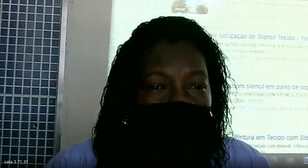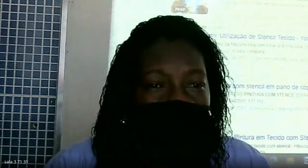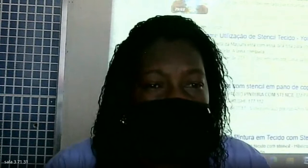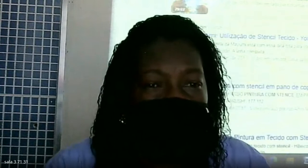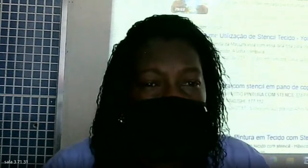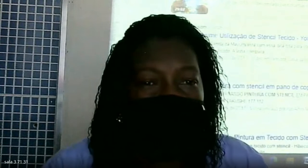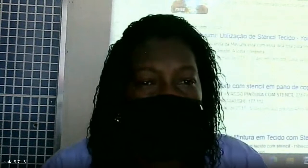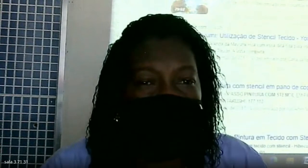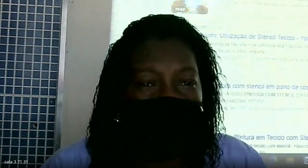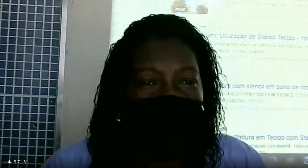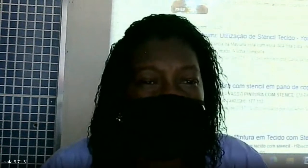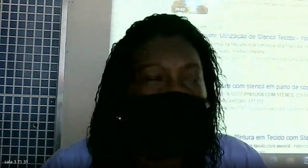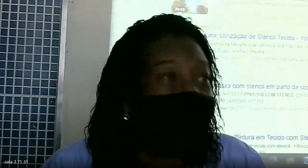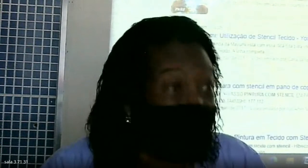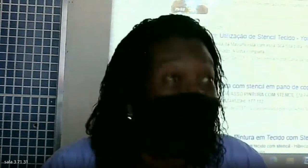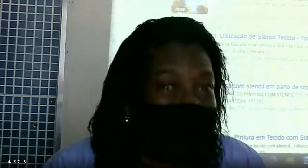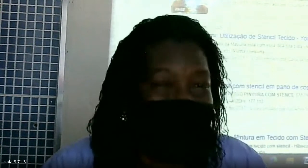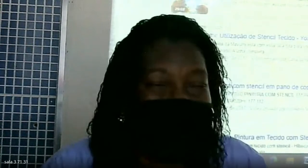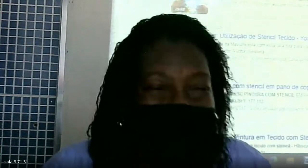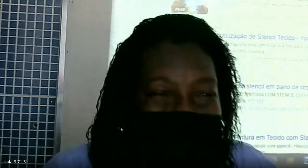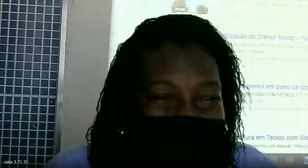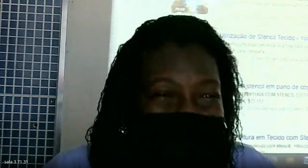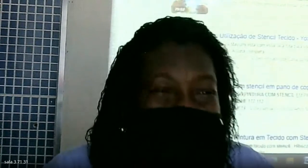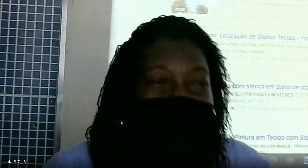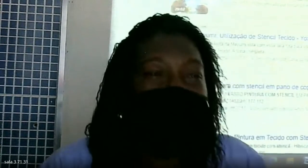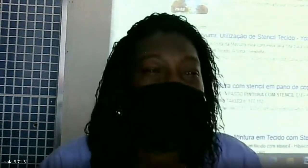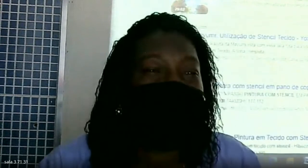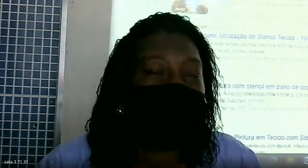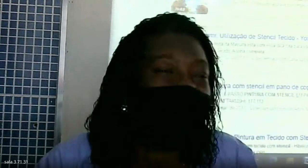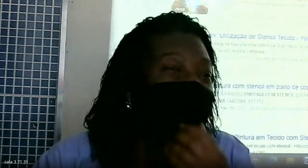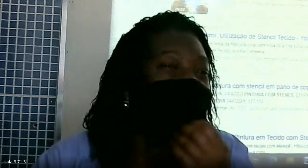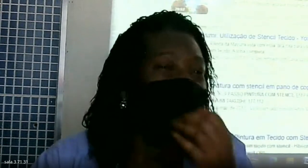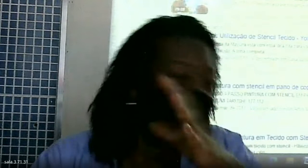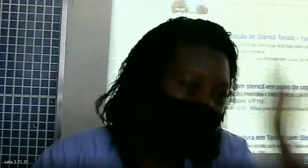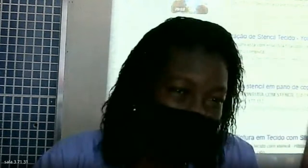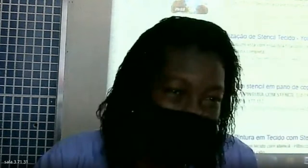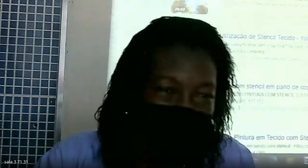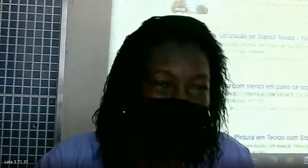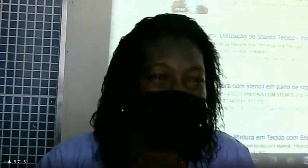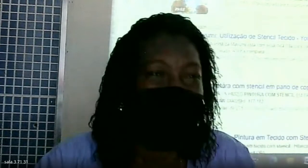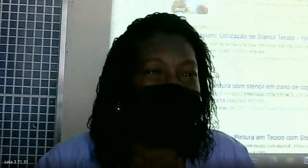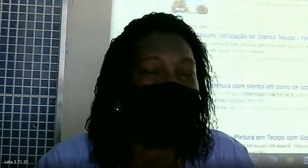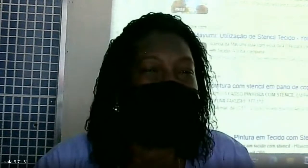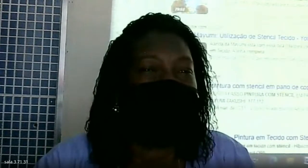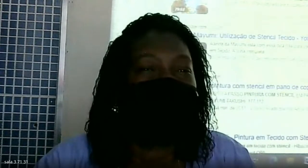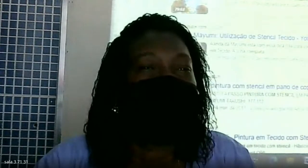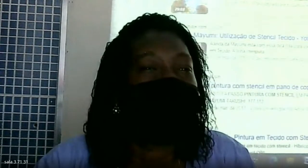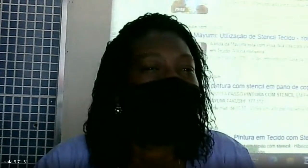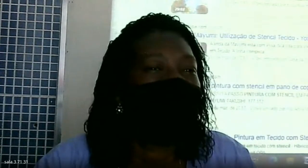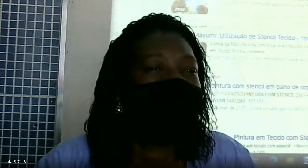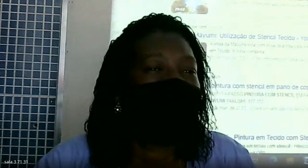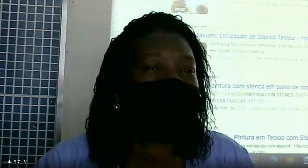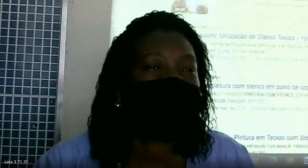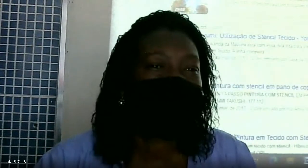já acho bonitinho. É, eu tirei. É porque às vezes eu acho que eu vou achar aqui rápido, mas não acho.